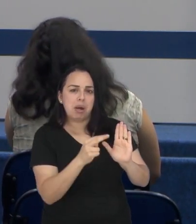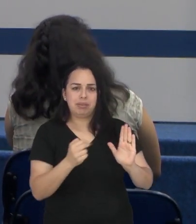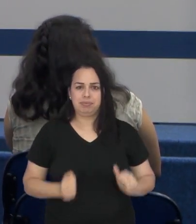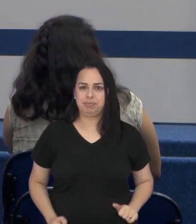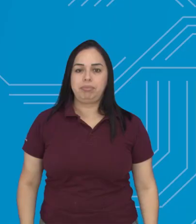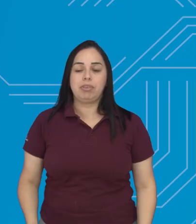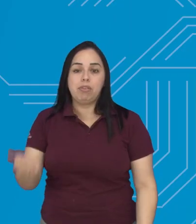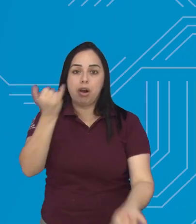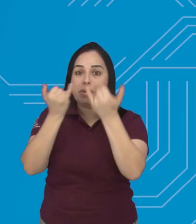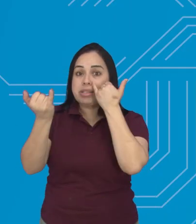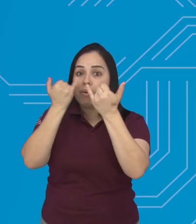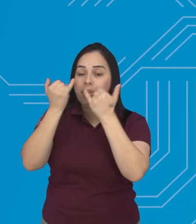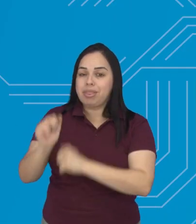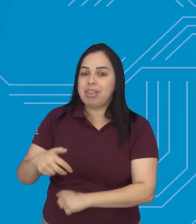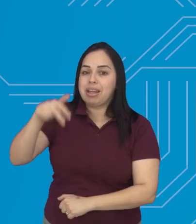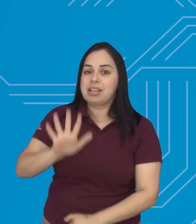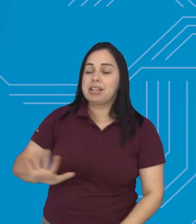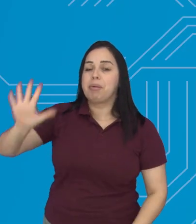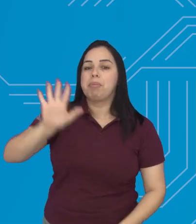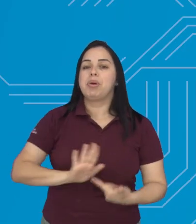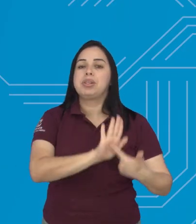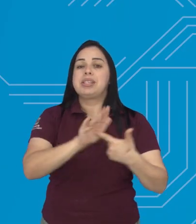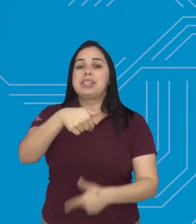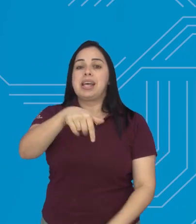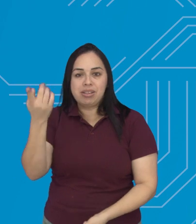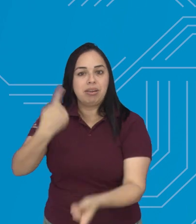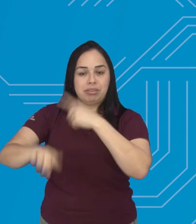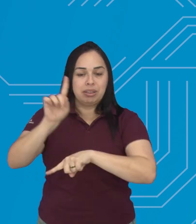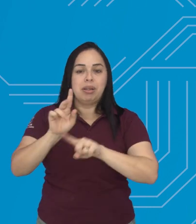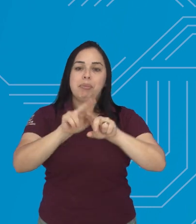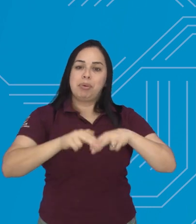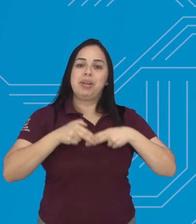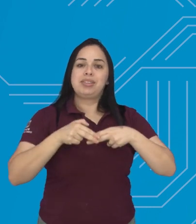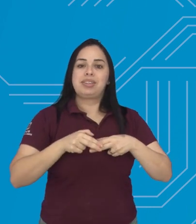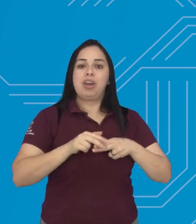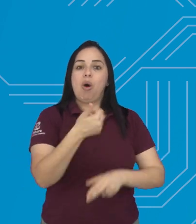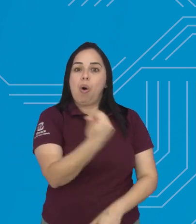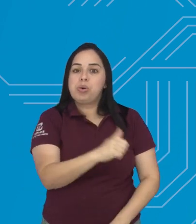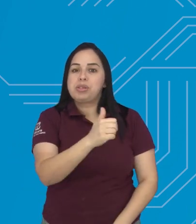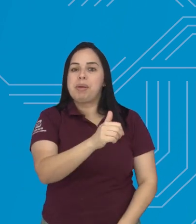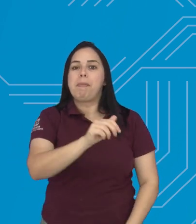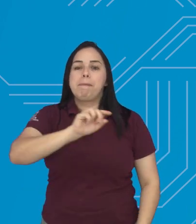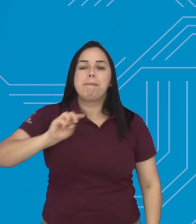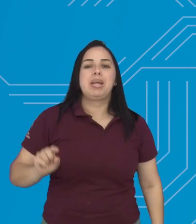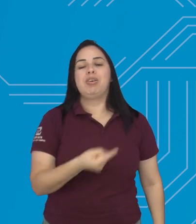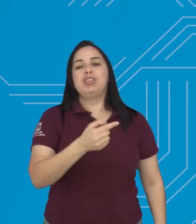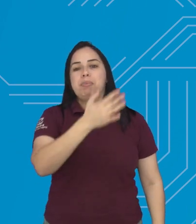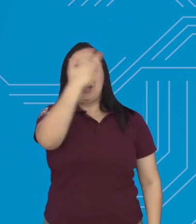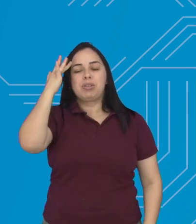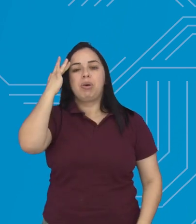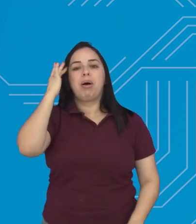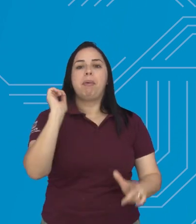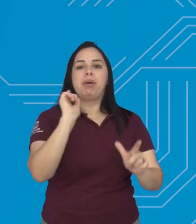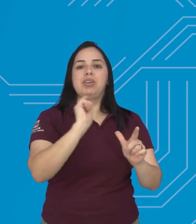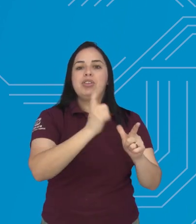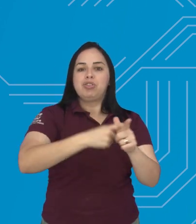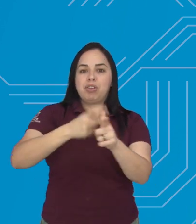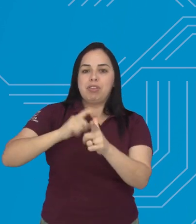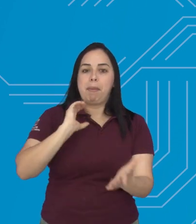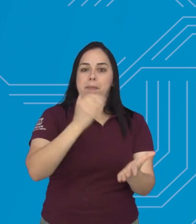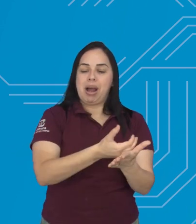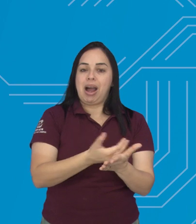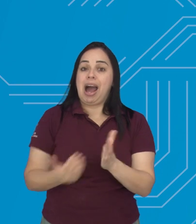município. Isso é importante porque é uma nova lei, é uma nova exigência da Lei de Responsabilidade Fiscal, foi uma exigência que acrescentou agora uma legislação no